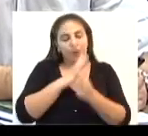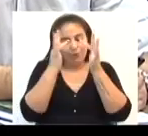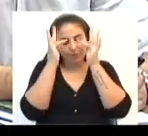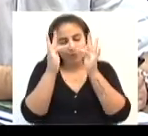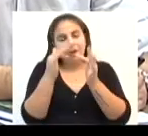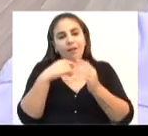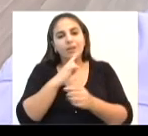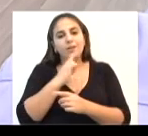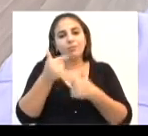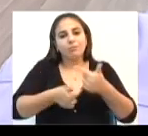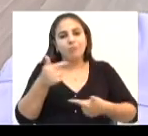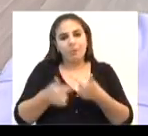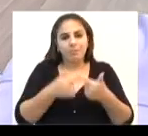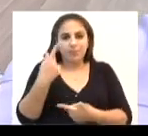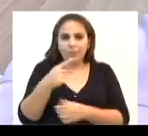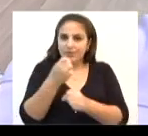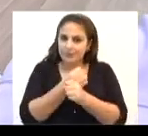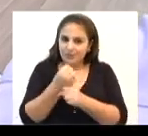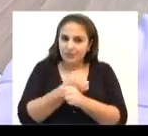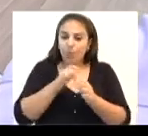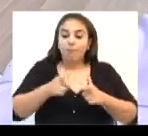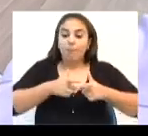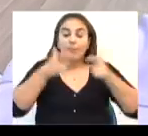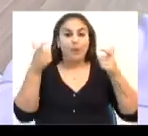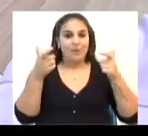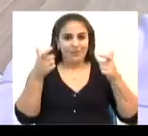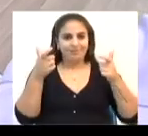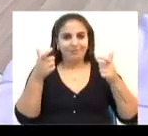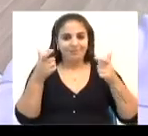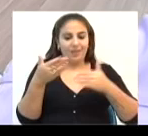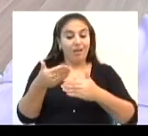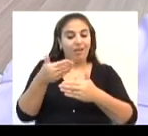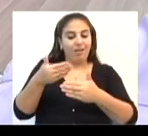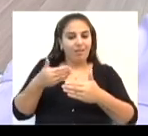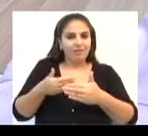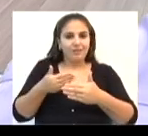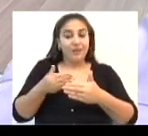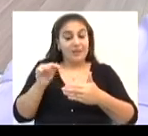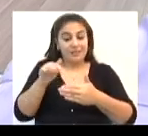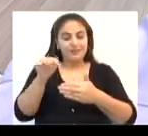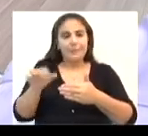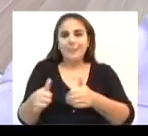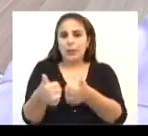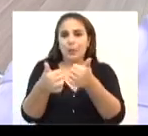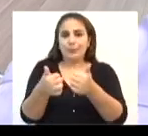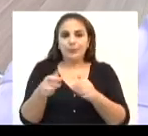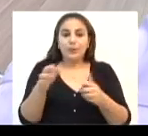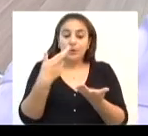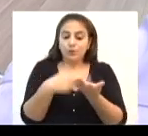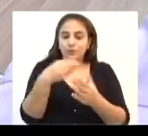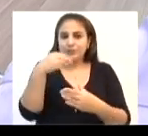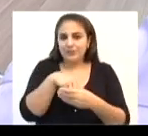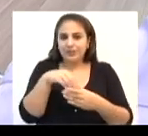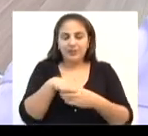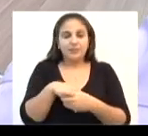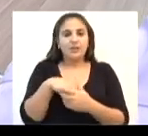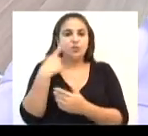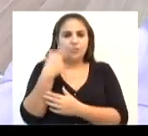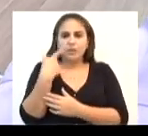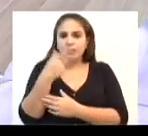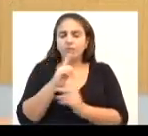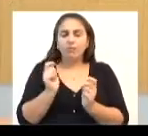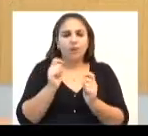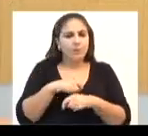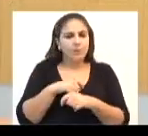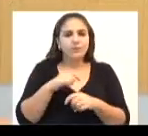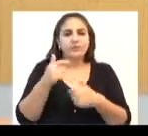ser um trabalho esse ano maior do que nos outros anos em virtude dessa alteração do regimento interno. Mas os vereadores estão aptos para conduzir esse